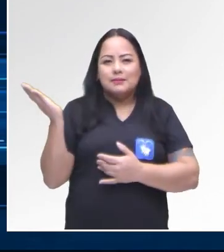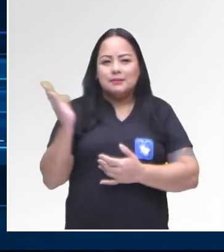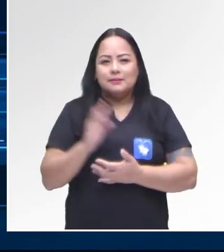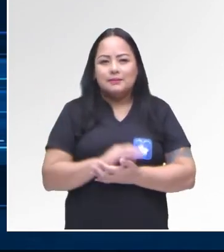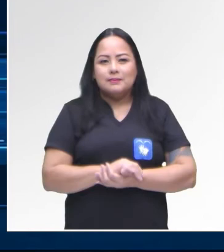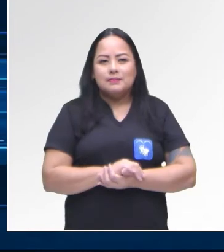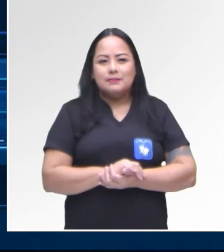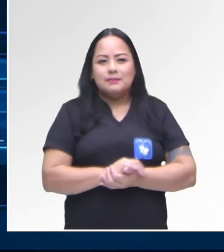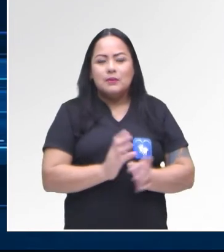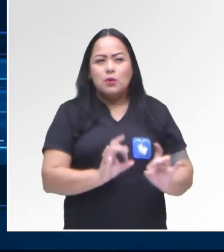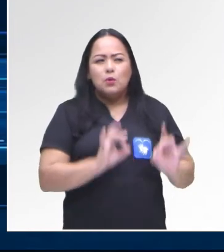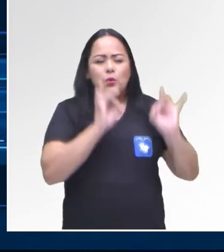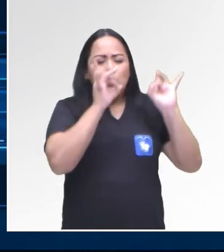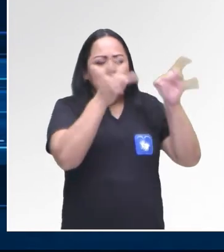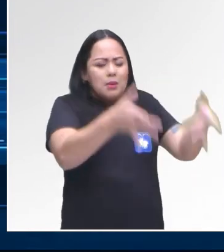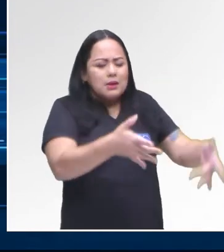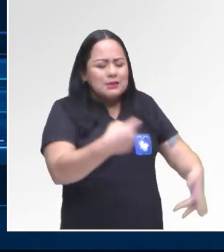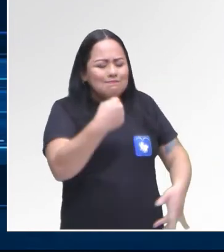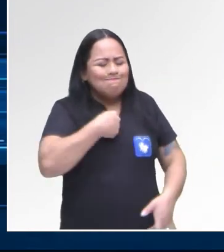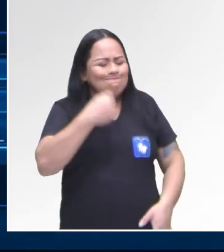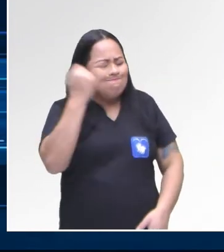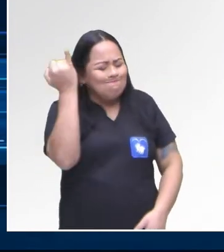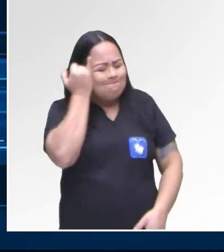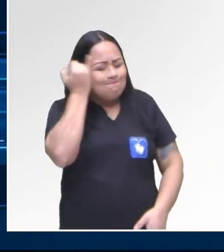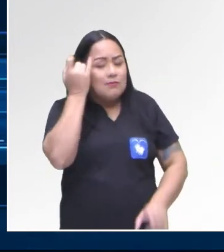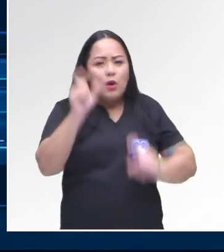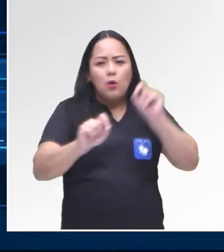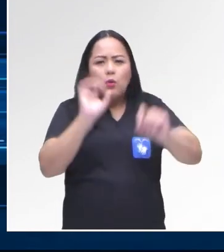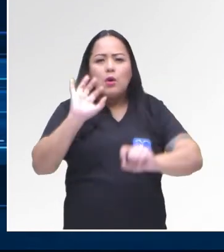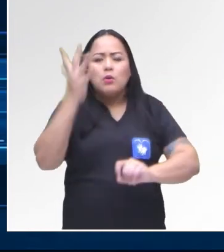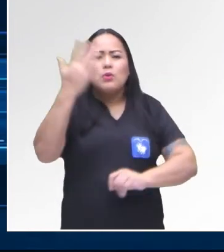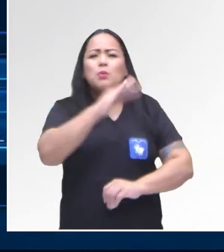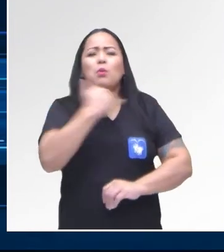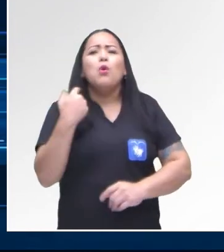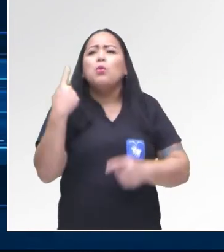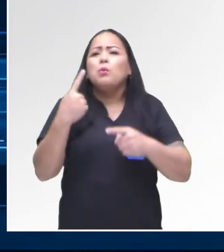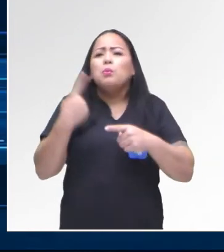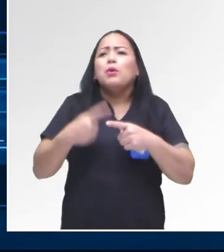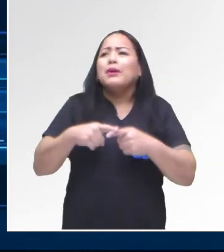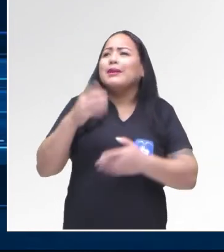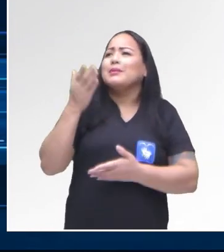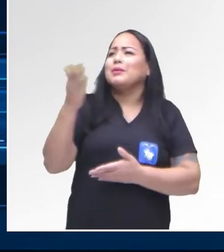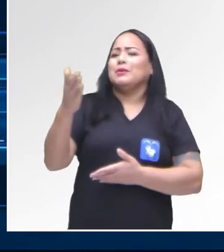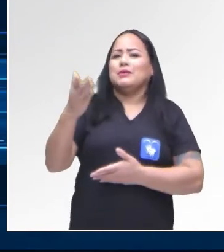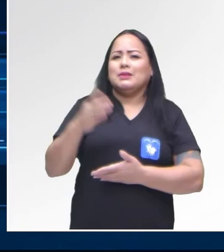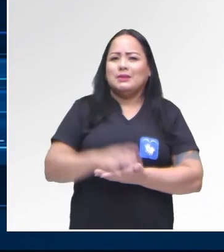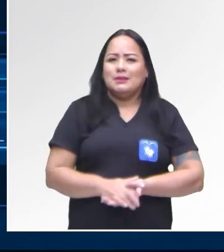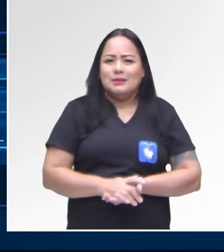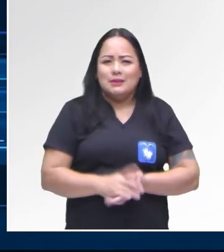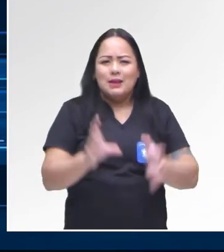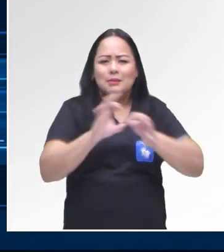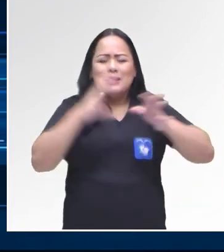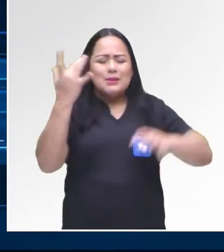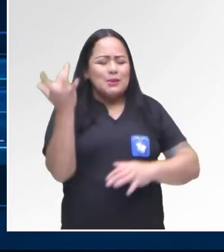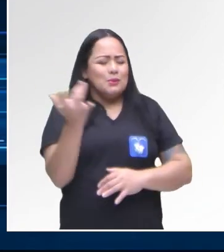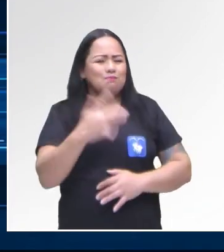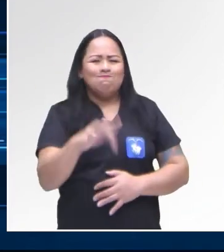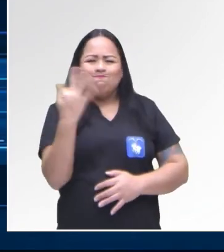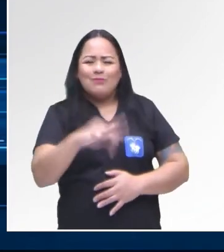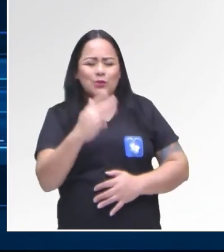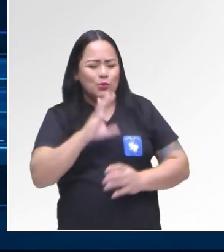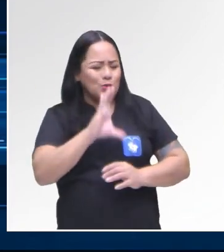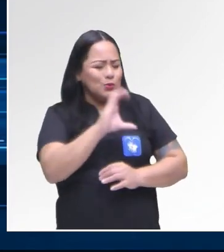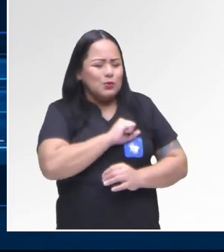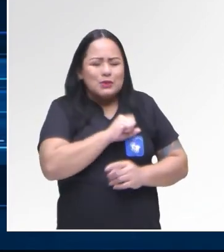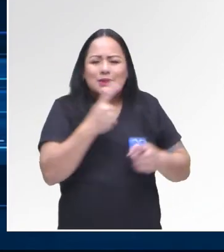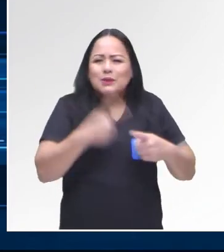No abandono eu não aguento. O que acontece então? Morro por ti. Na minha aurora, a dor do coração, a dor mais